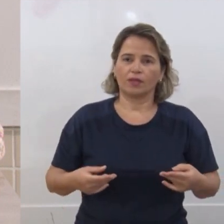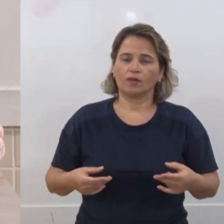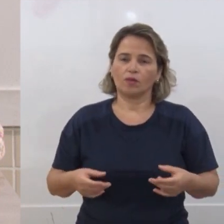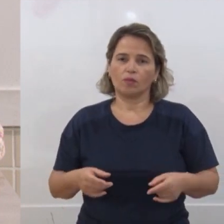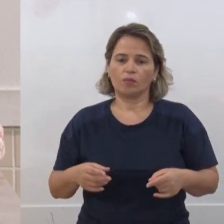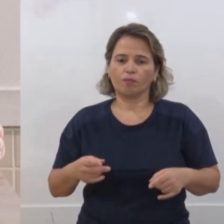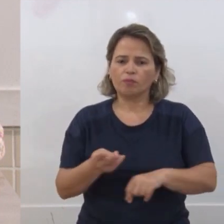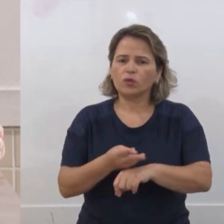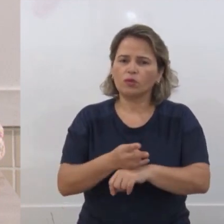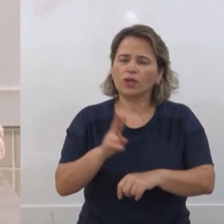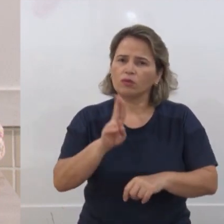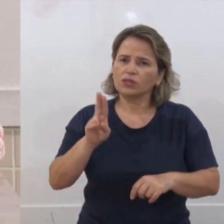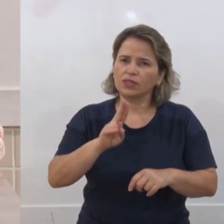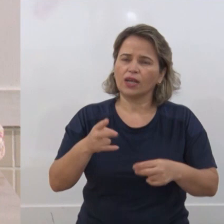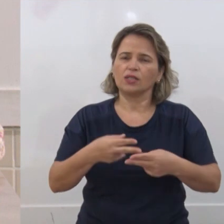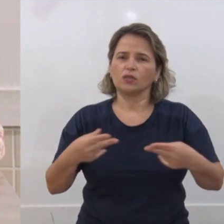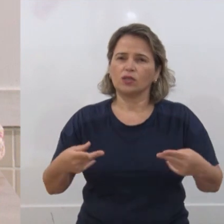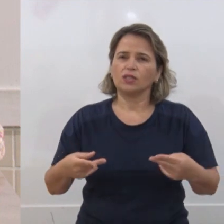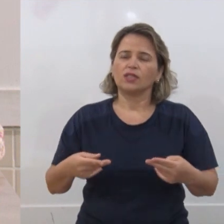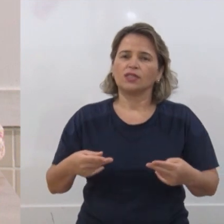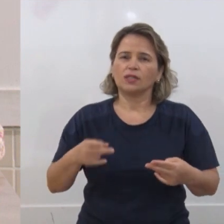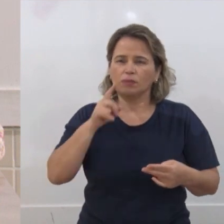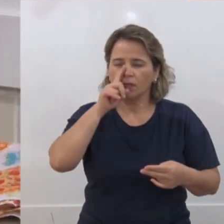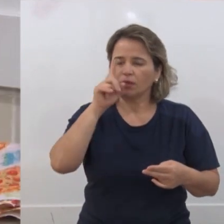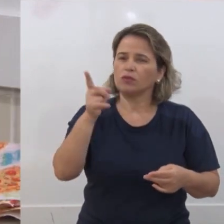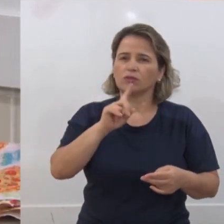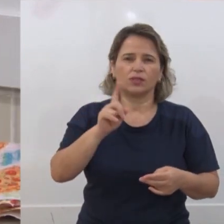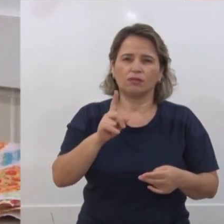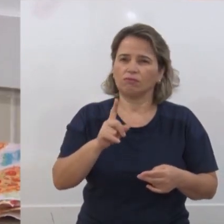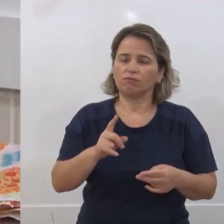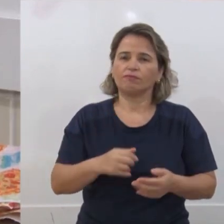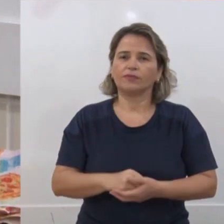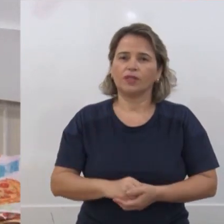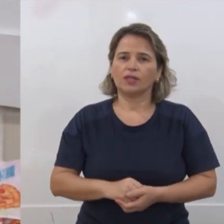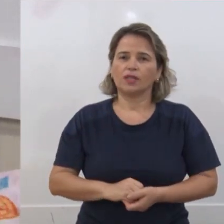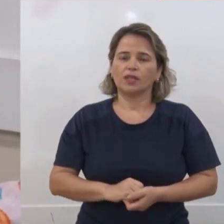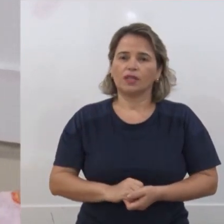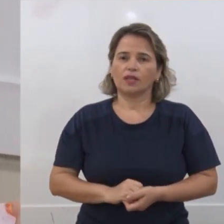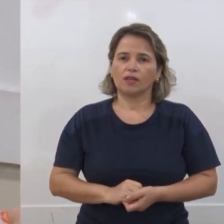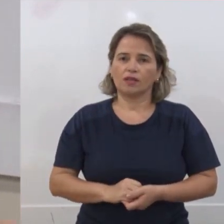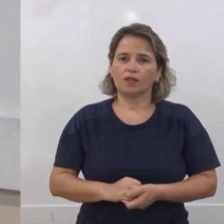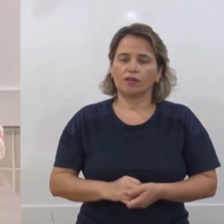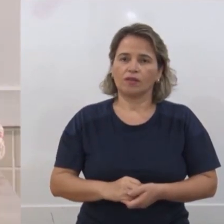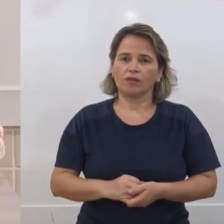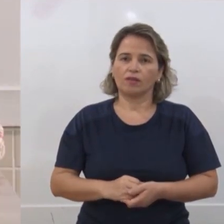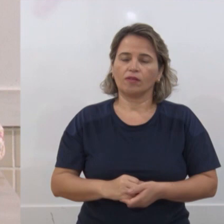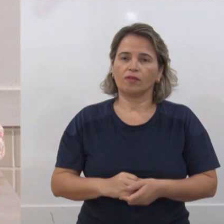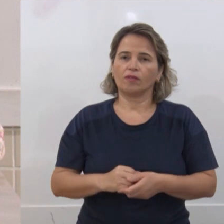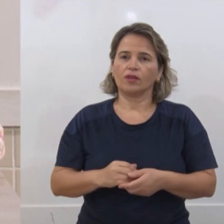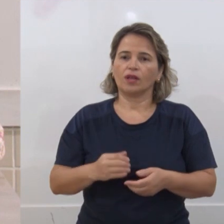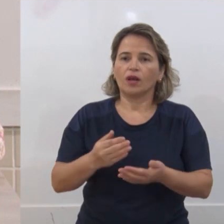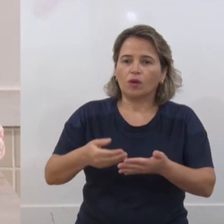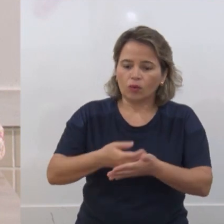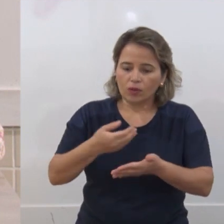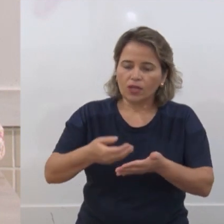nós usamos para comer o bolo, os utensílios, como a colher, o